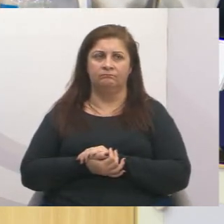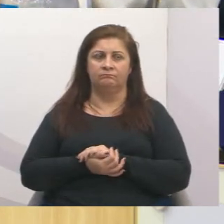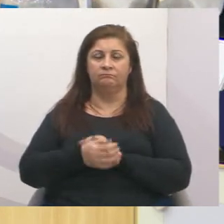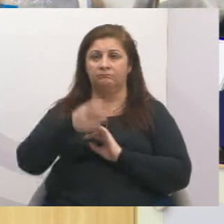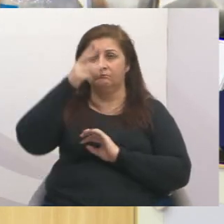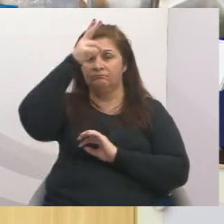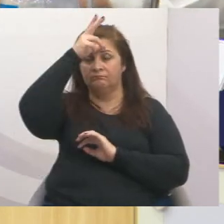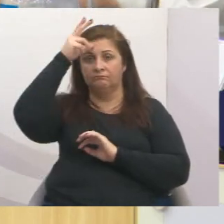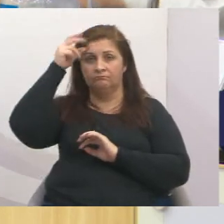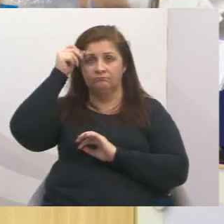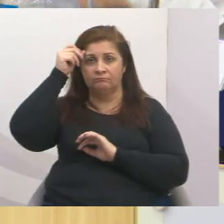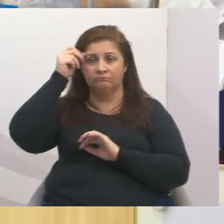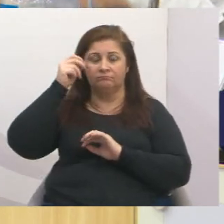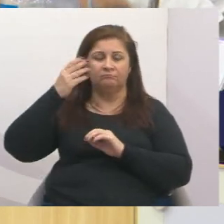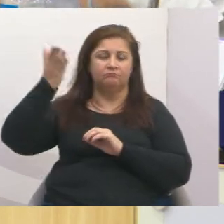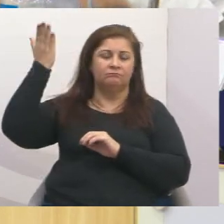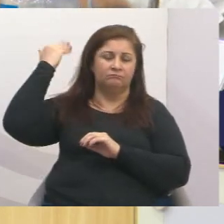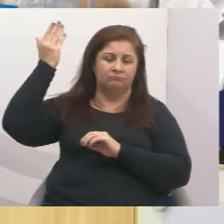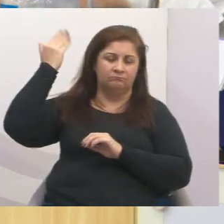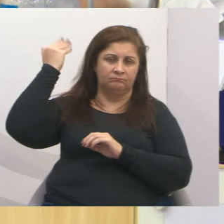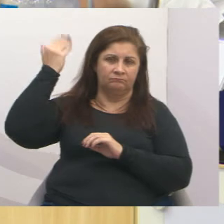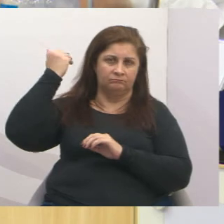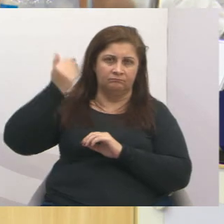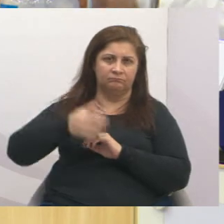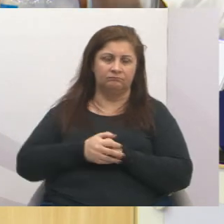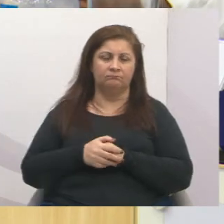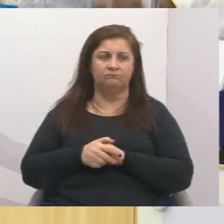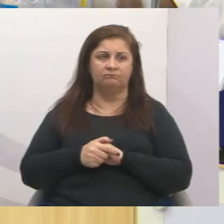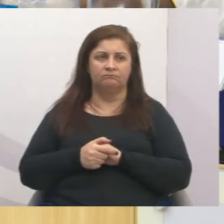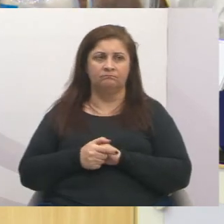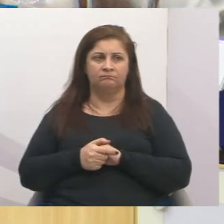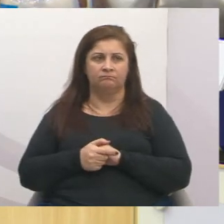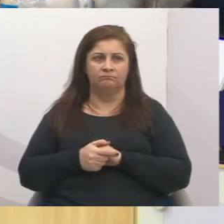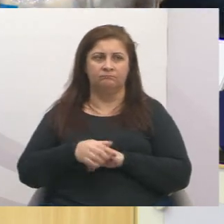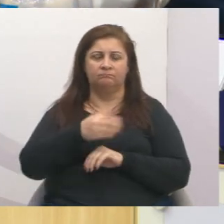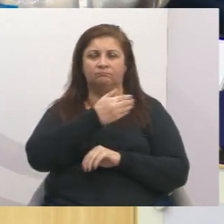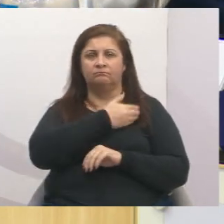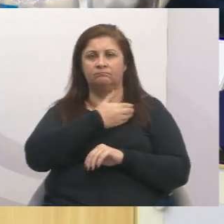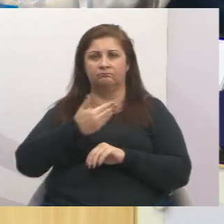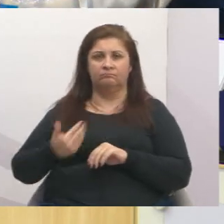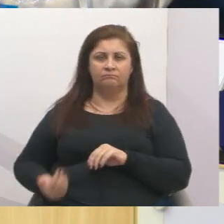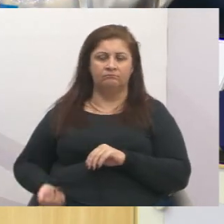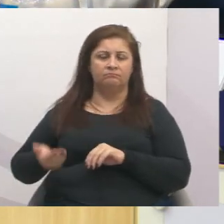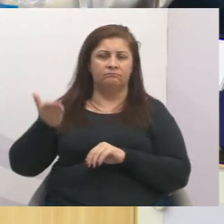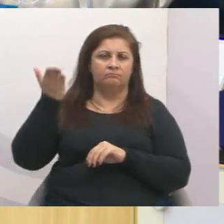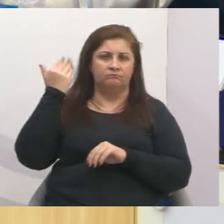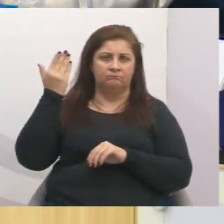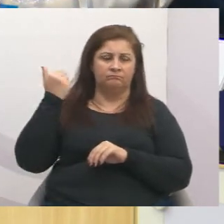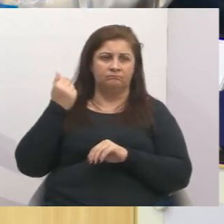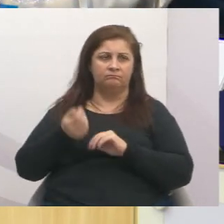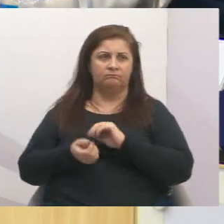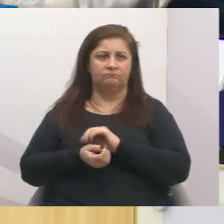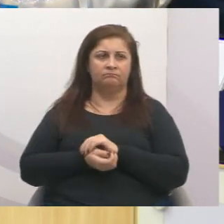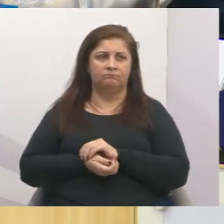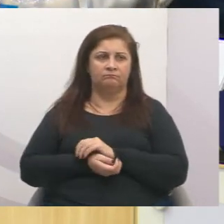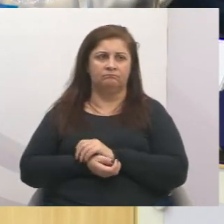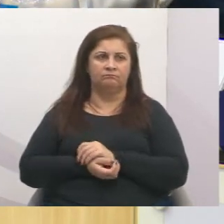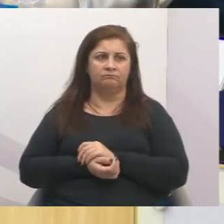prefeitos e câmaras do passado. Governo Telmo Cruz, governo Benedito Sérgio